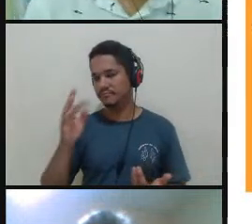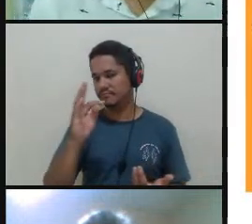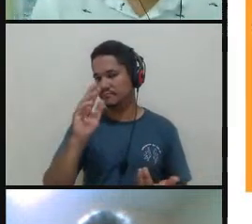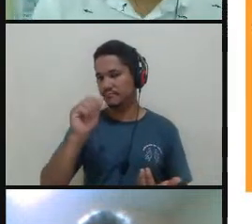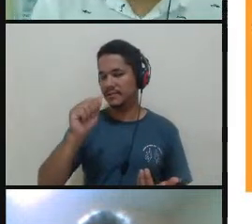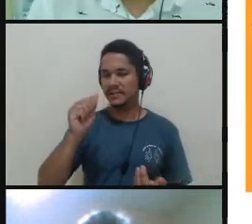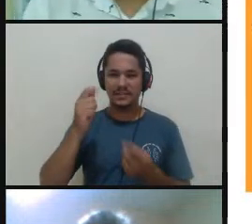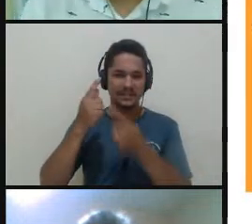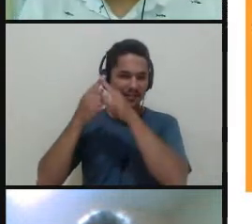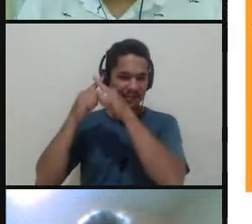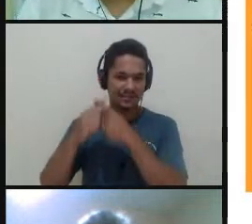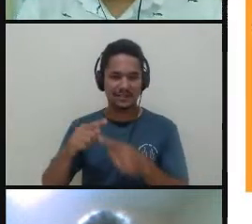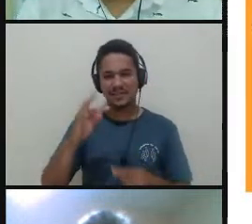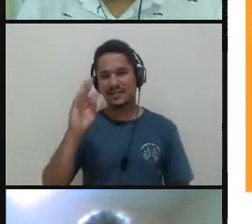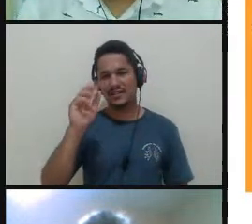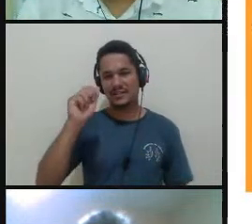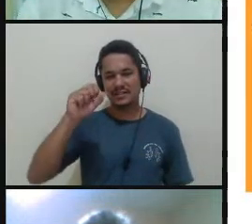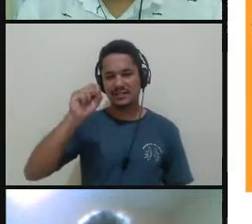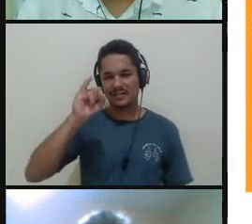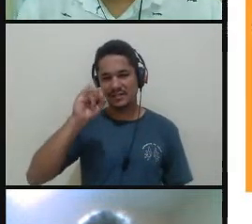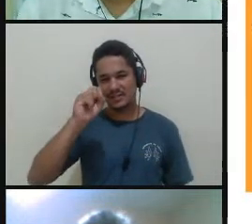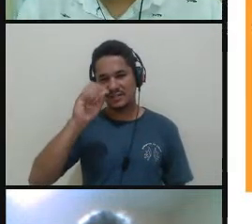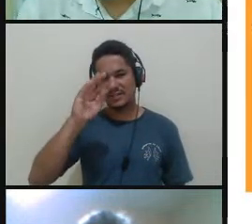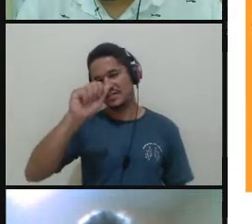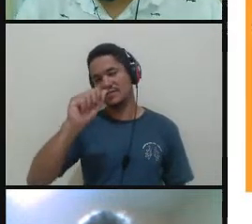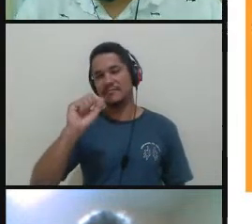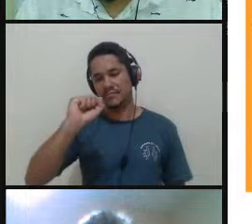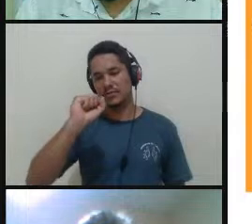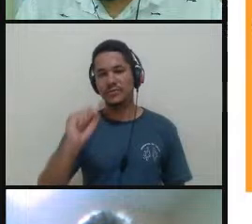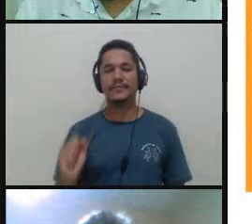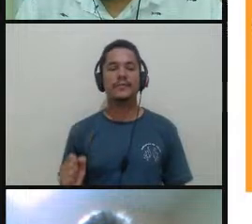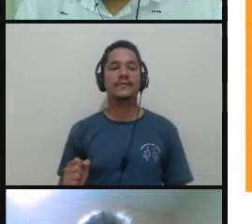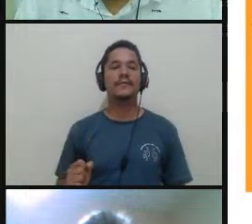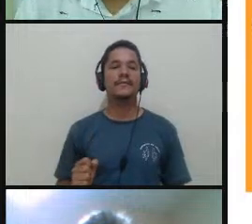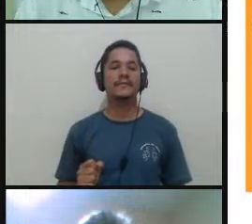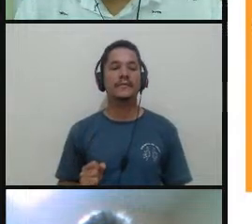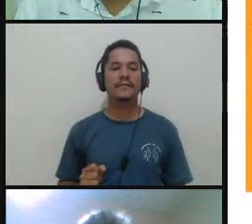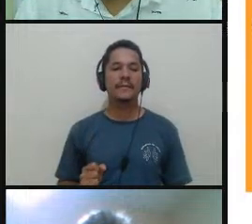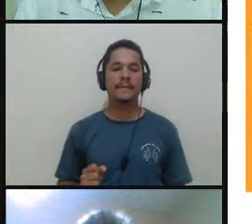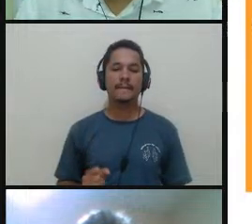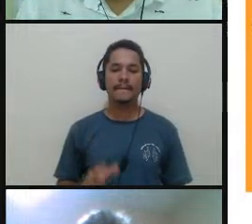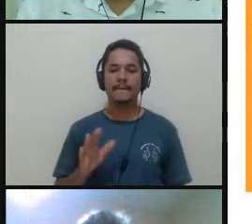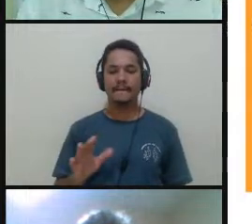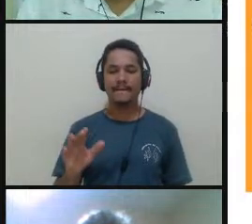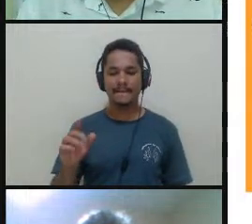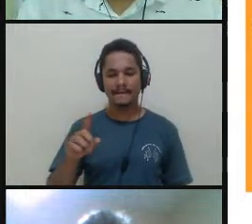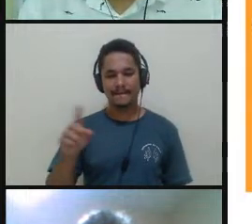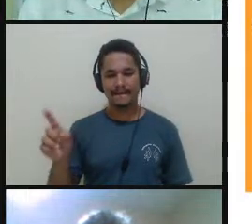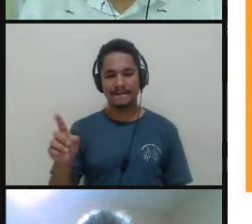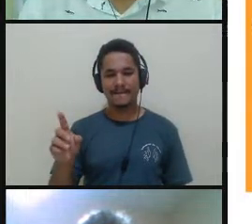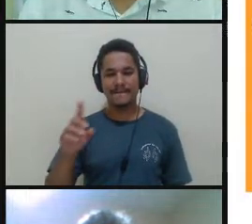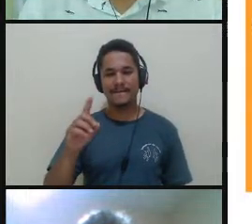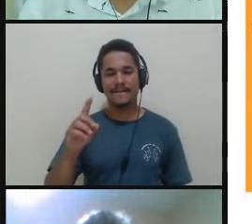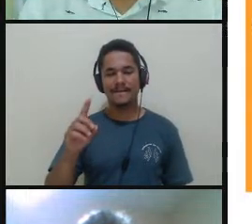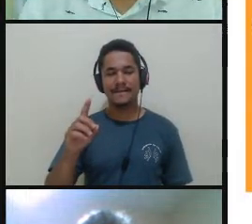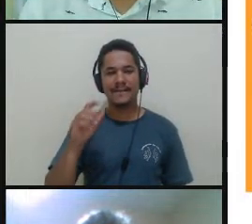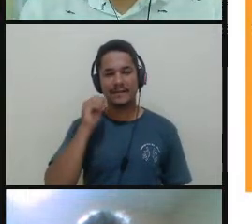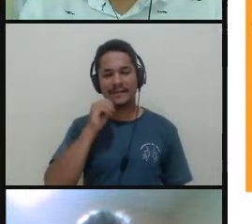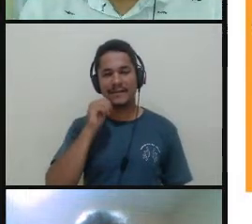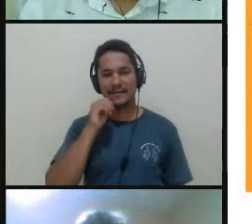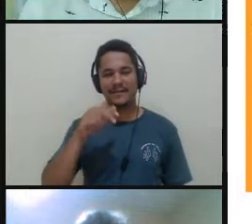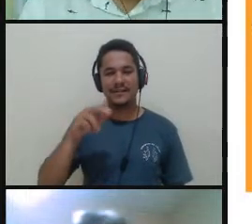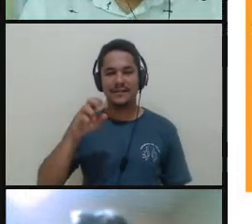organizando conforme o número de estudantes de turma que vão participar das escolas. A dona Neuza, lá da Cônego, pergunta se vão abrir cursos